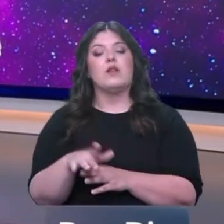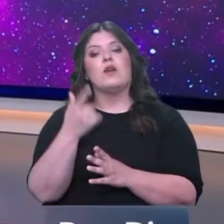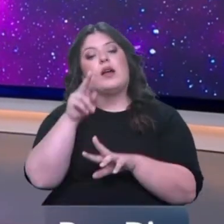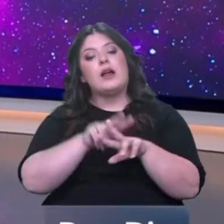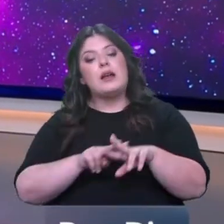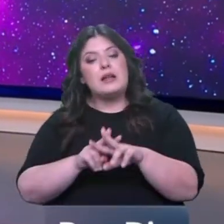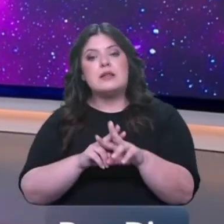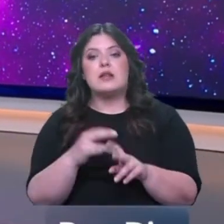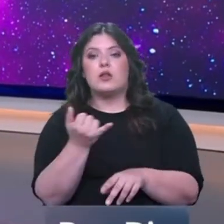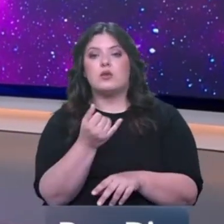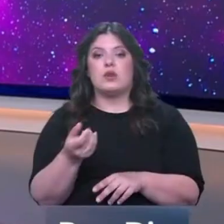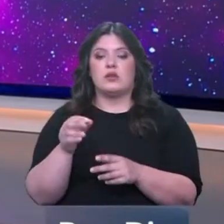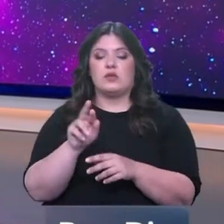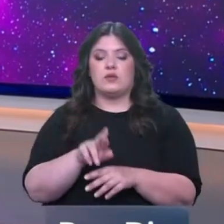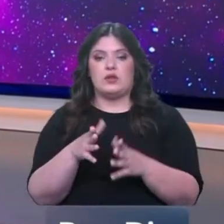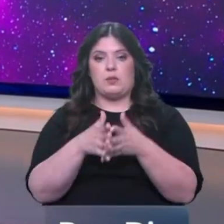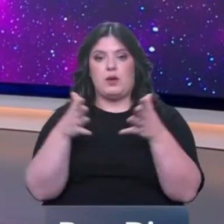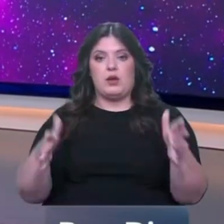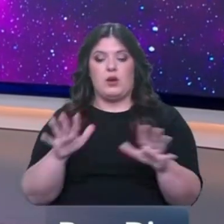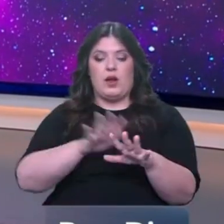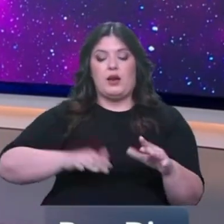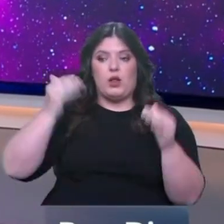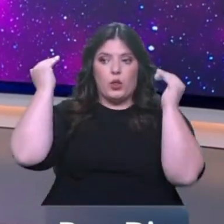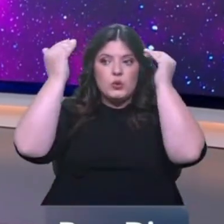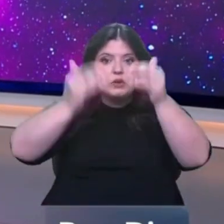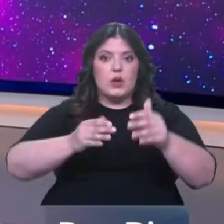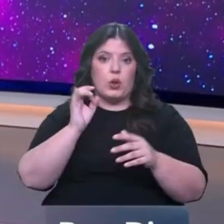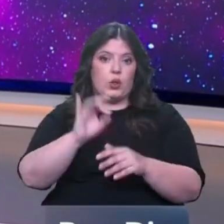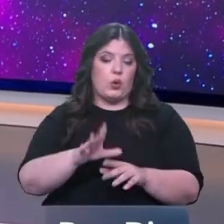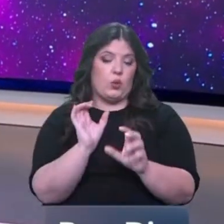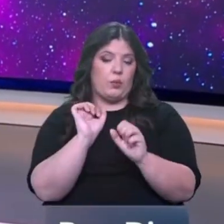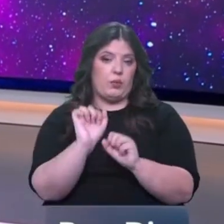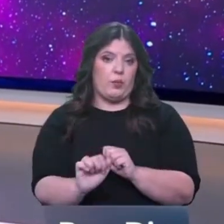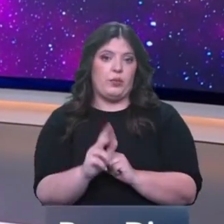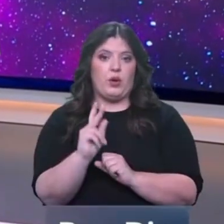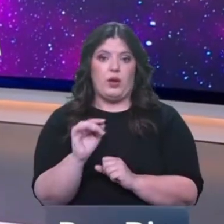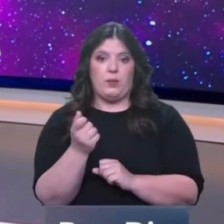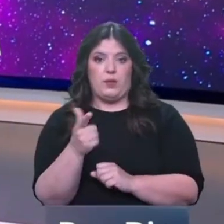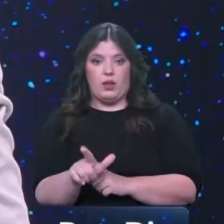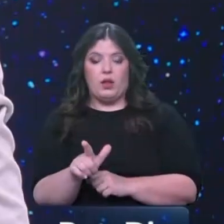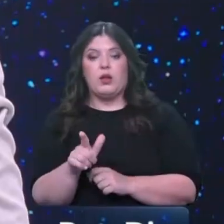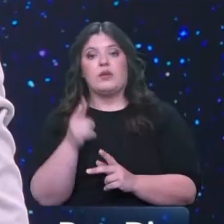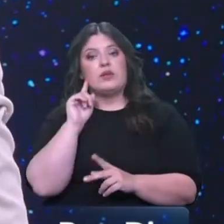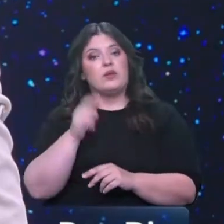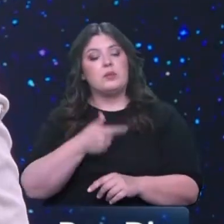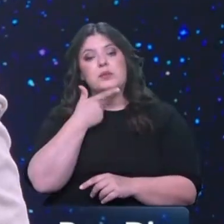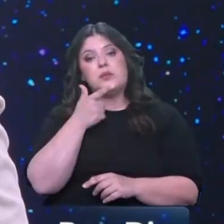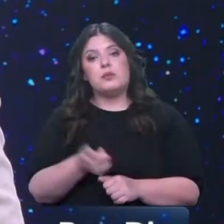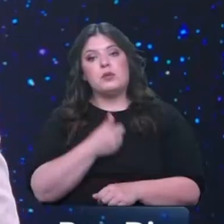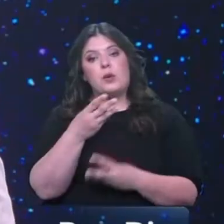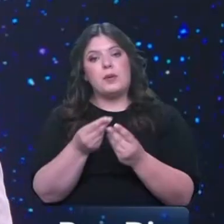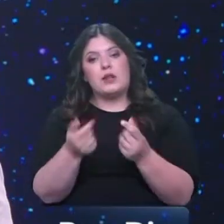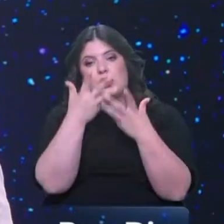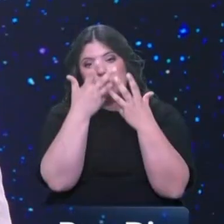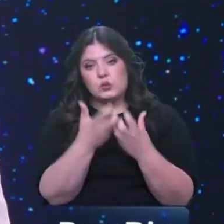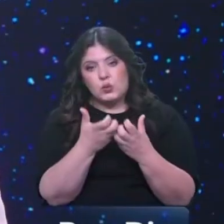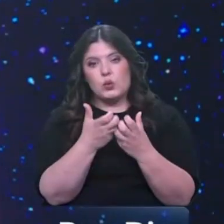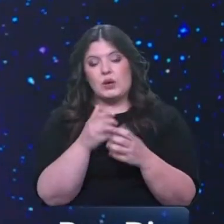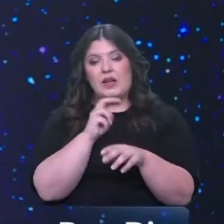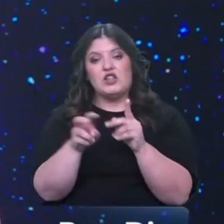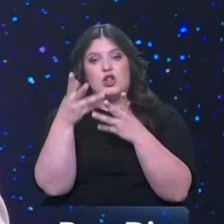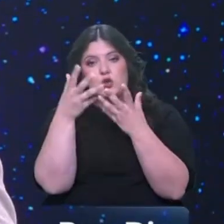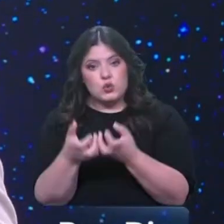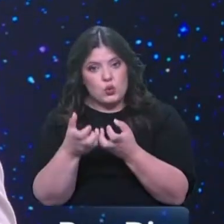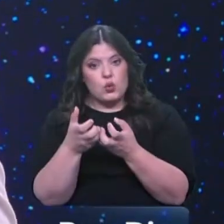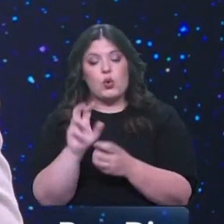analisar 200 vezes maior o campo do céu do que o próprio telescópio espacial Hubble. Vai ser fundamental para percebermos melhor o que é matéria escura e energia escura do universo.